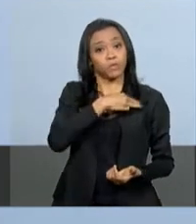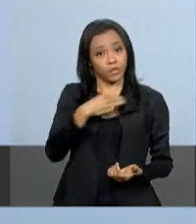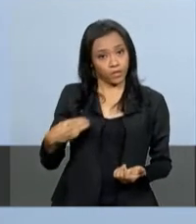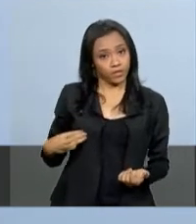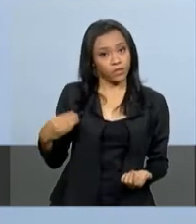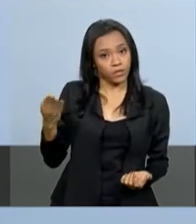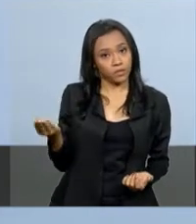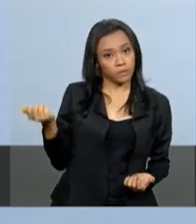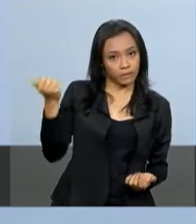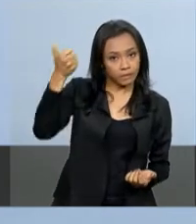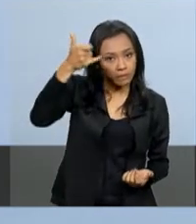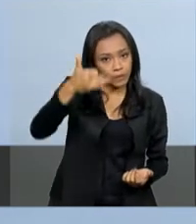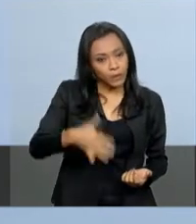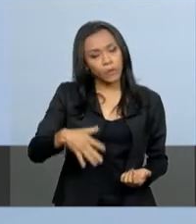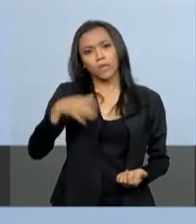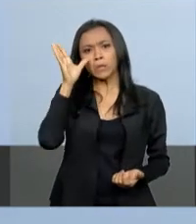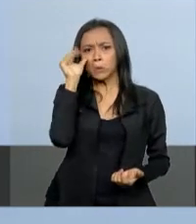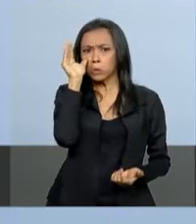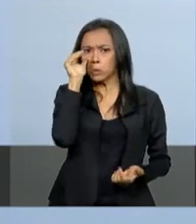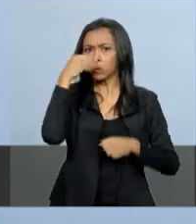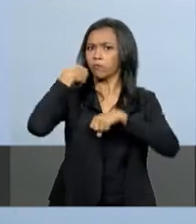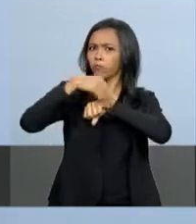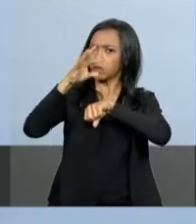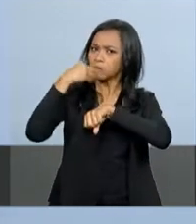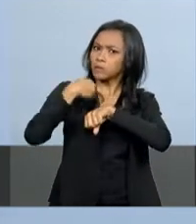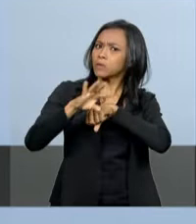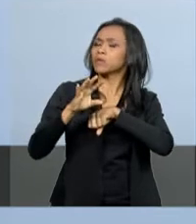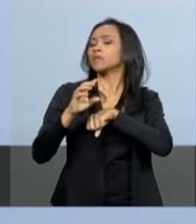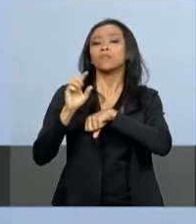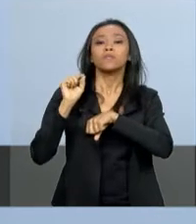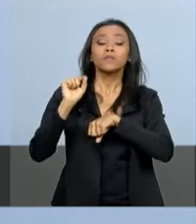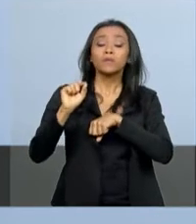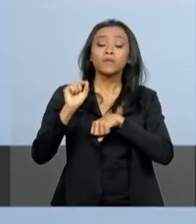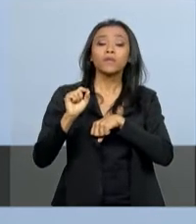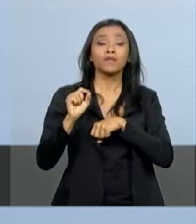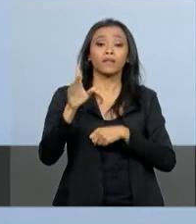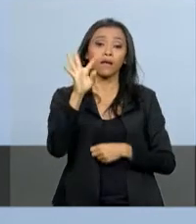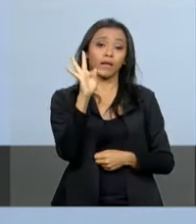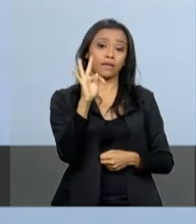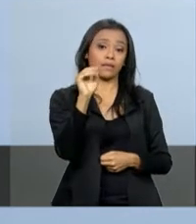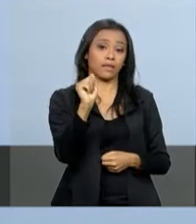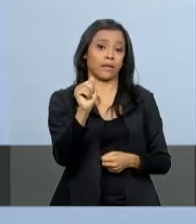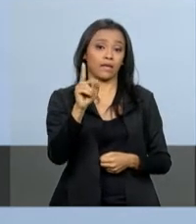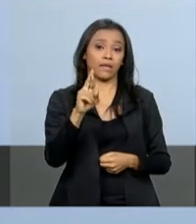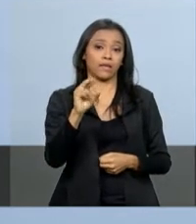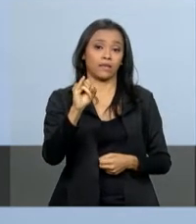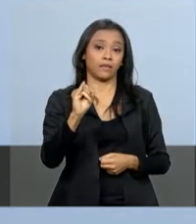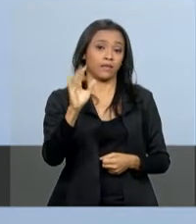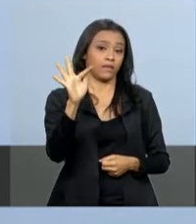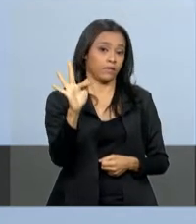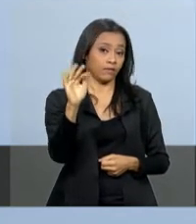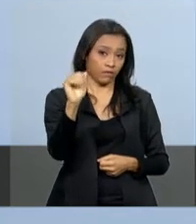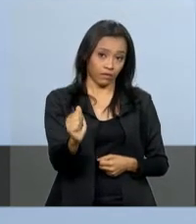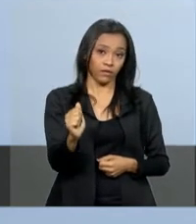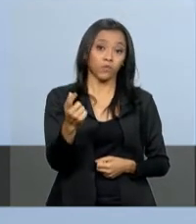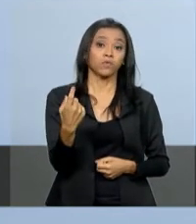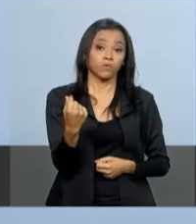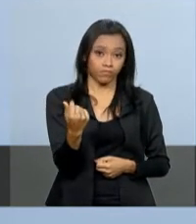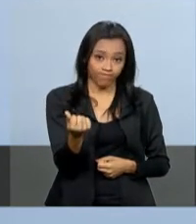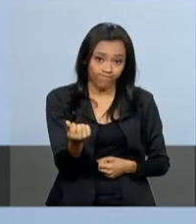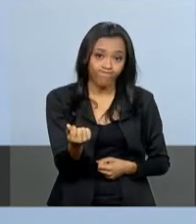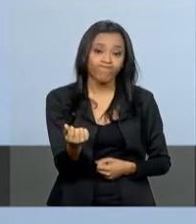curiosíssimos a respeito da composição da tarifa e portanto ao assim